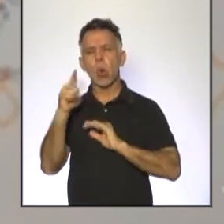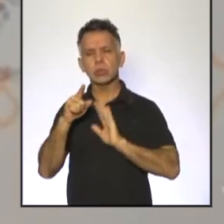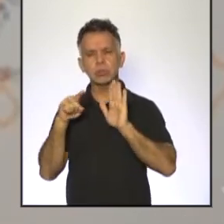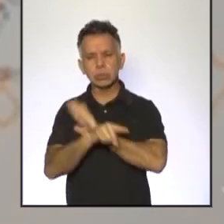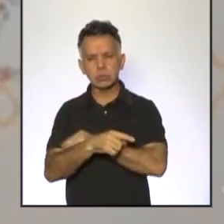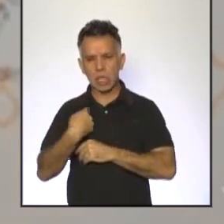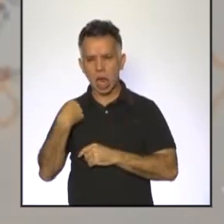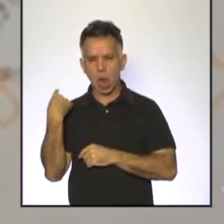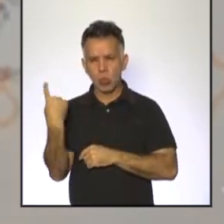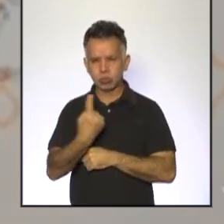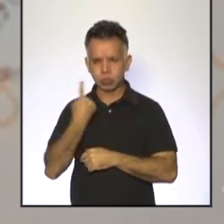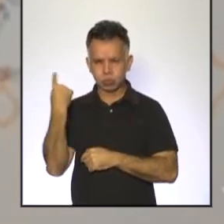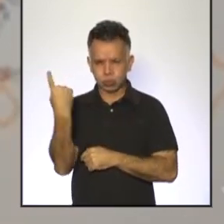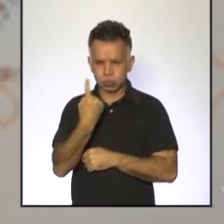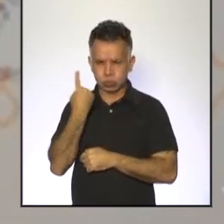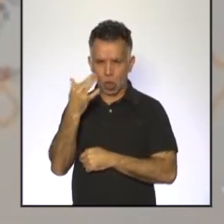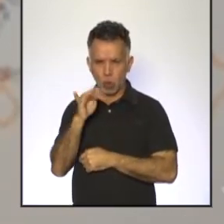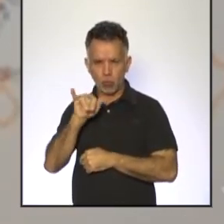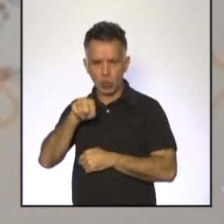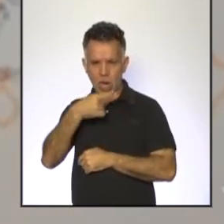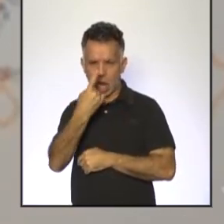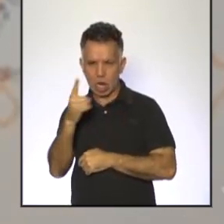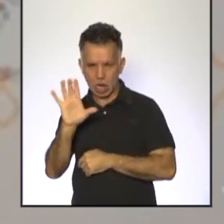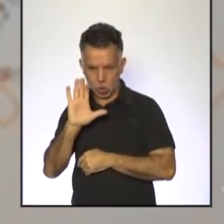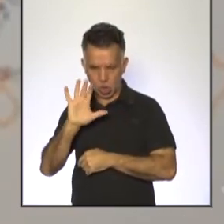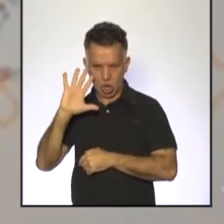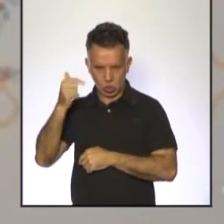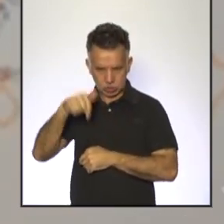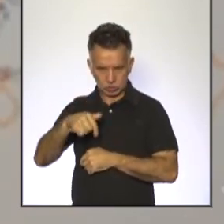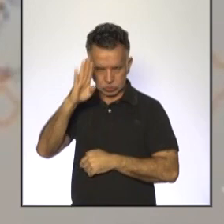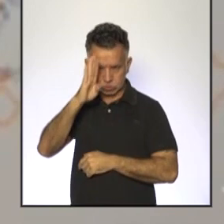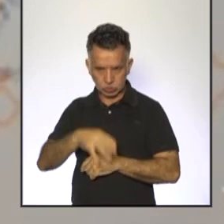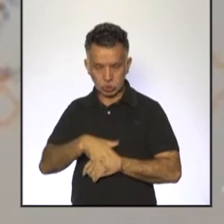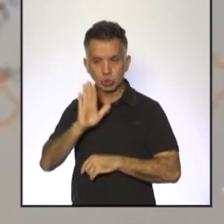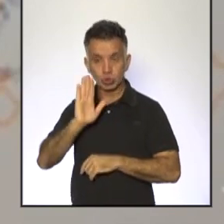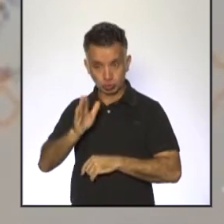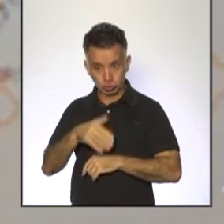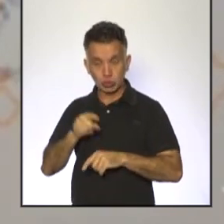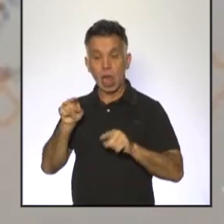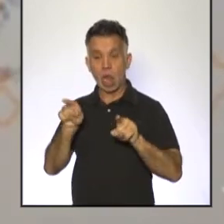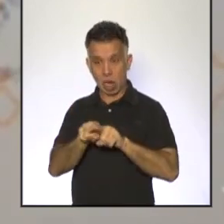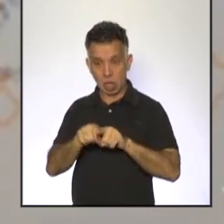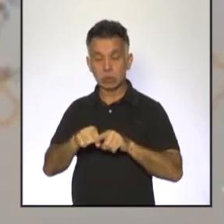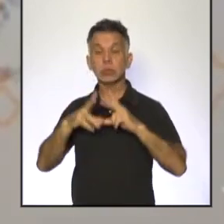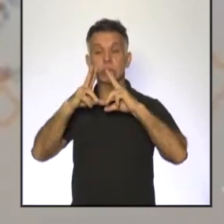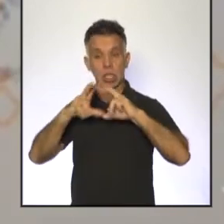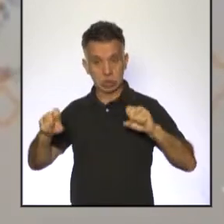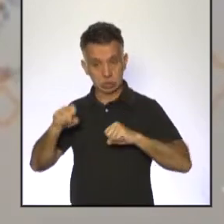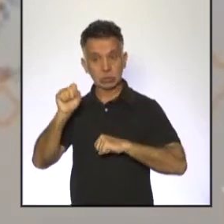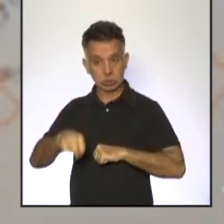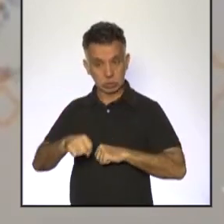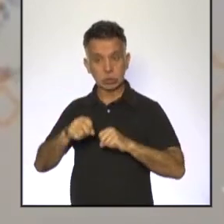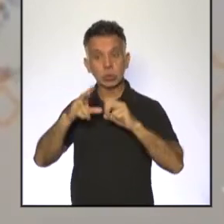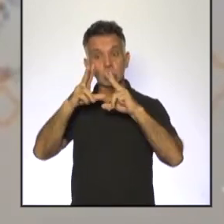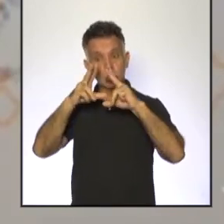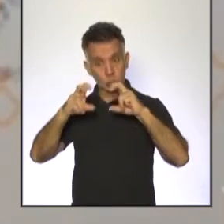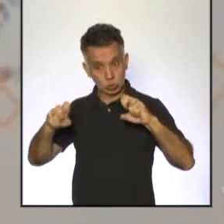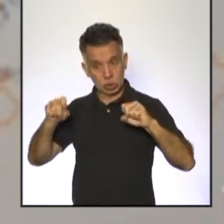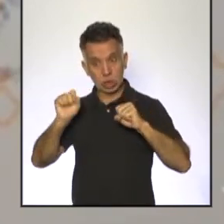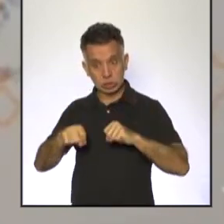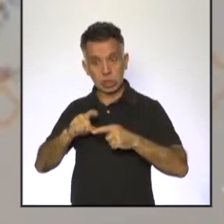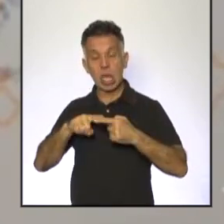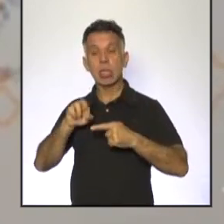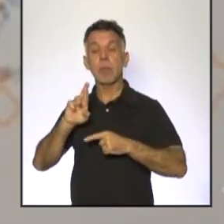Brasil no início do século XXI, um furacão que atingiu o litoral de Santa Catarina e Rio Grande do Sul. No Brasil tem furacão, sim. O que a gente pode falar